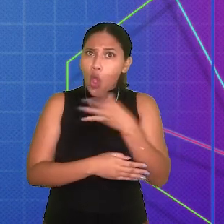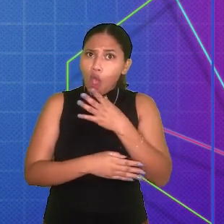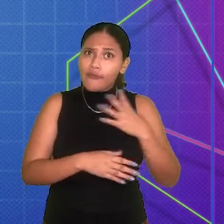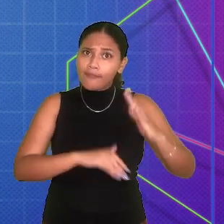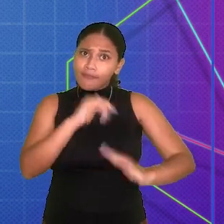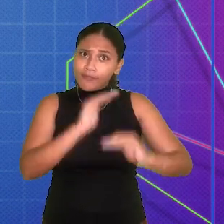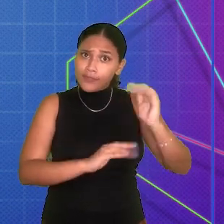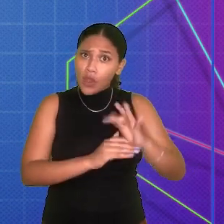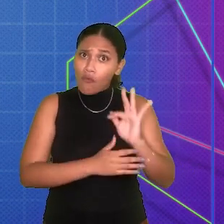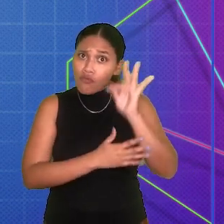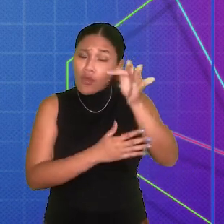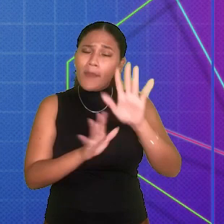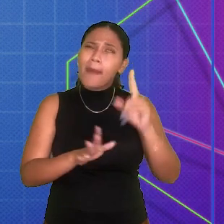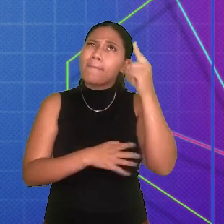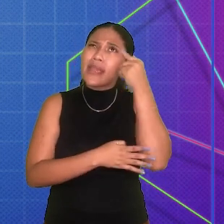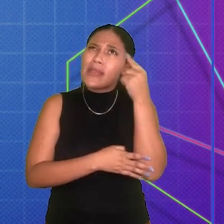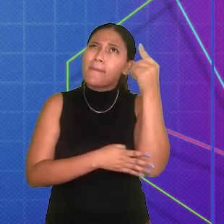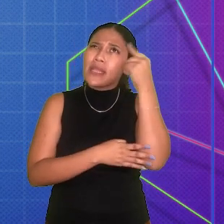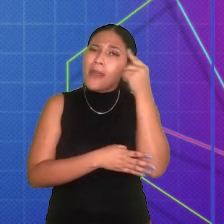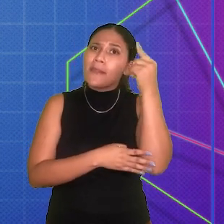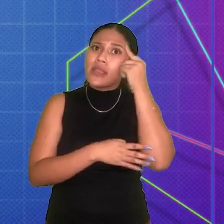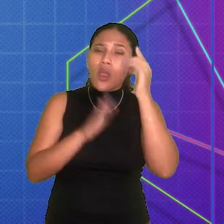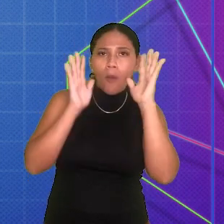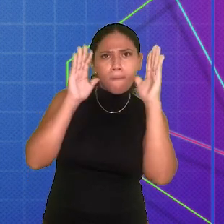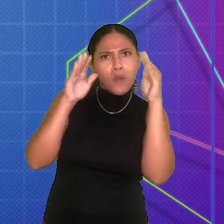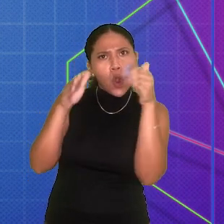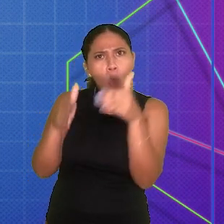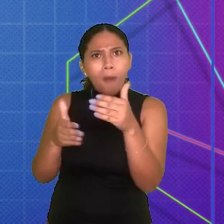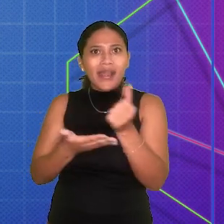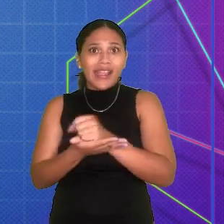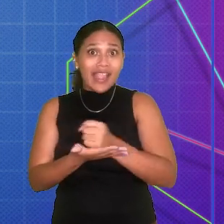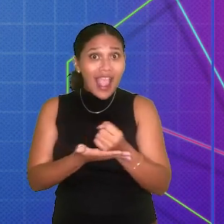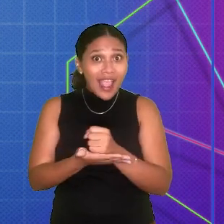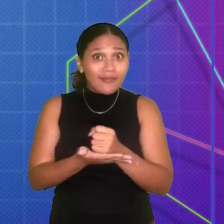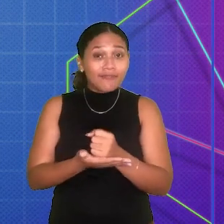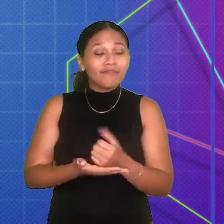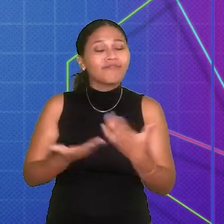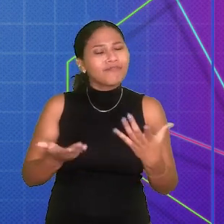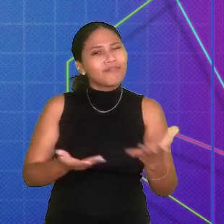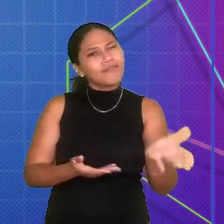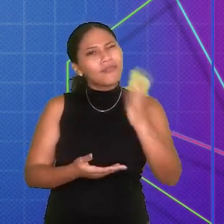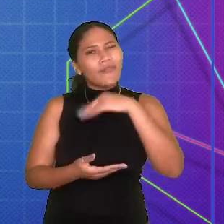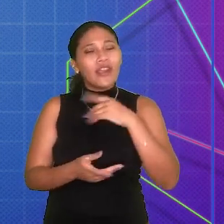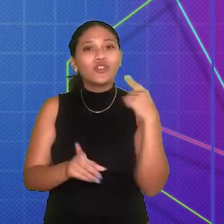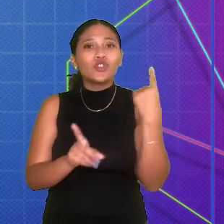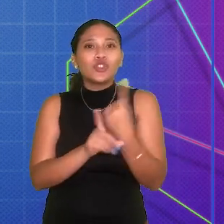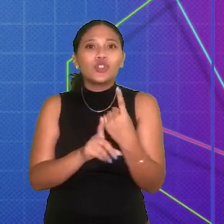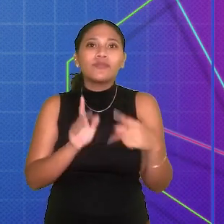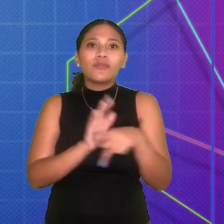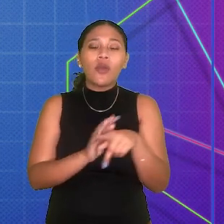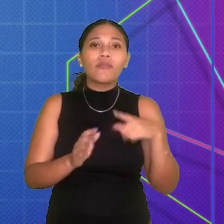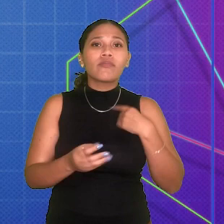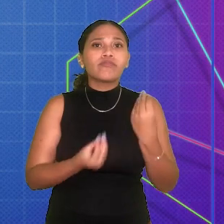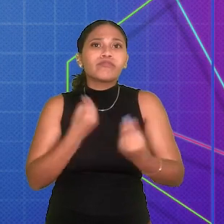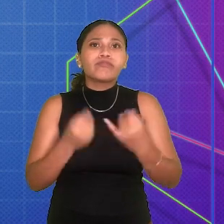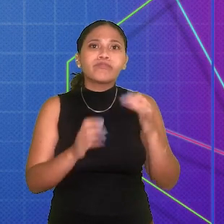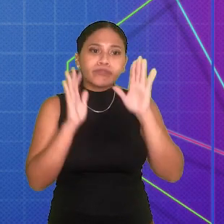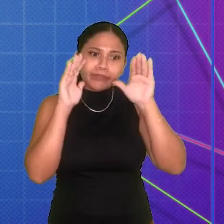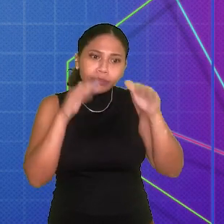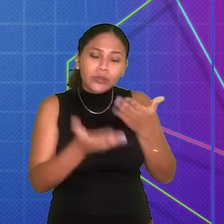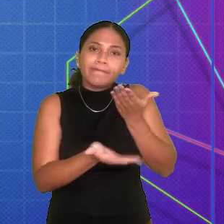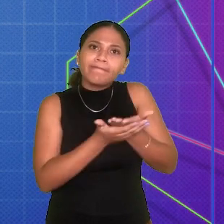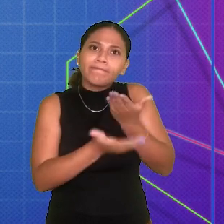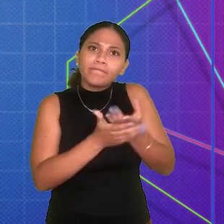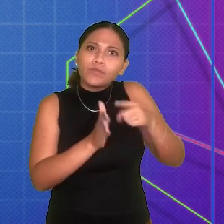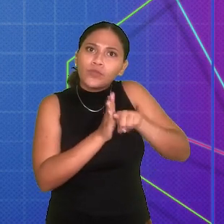carreira, mas tem pensado cada vez mais em se envolver com games. Procure descobrir formas de fazer a sua especialidade ajudar